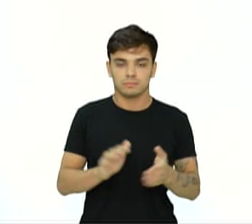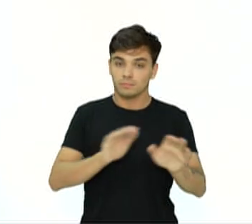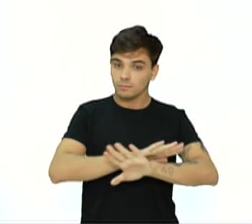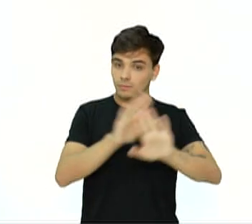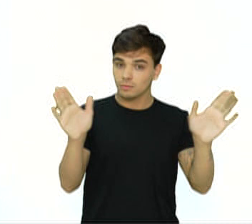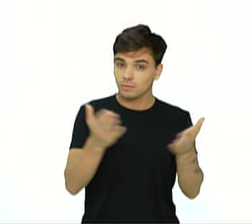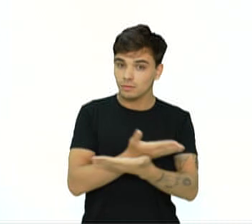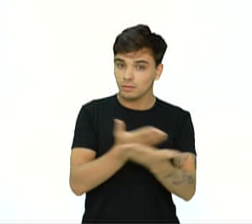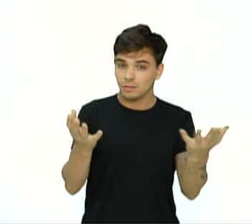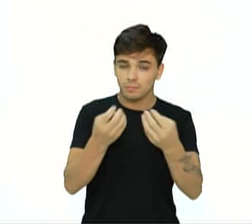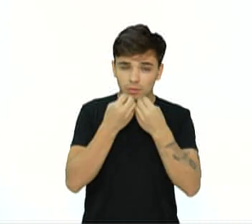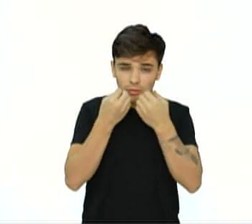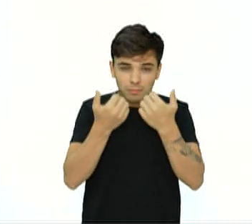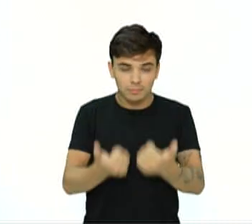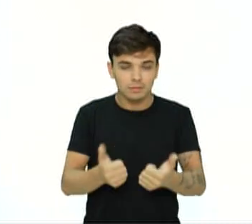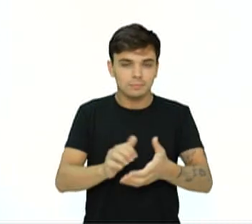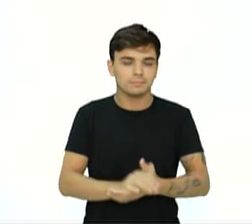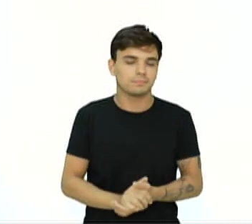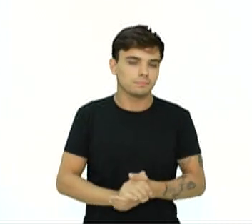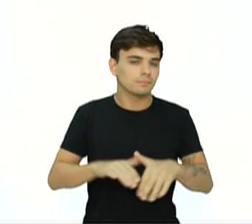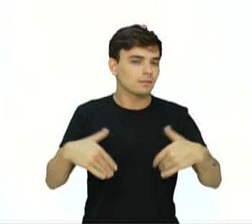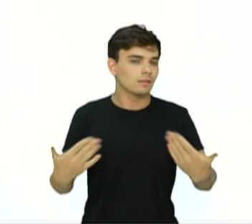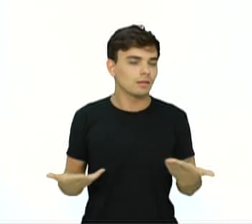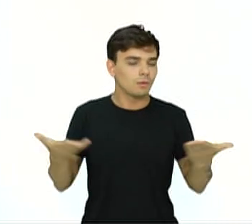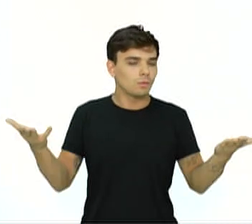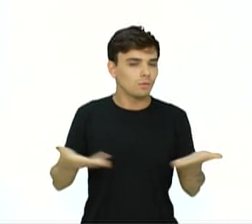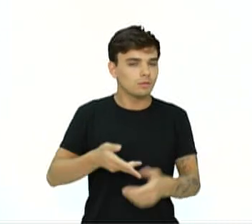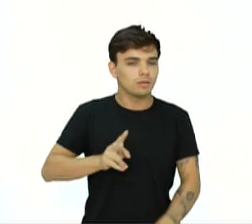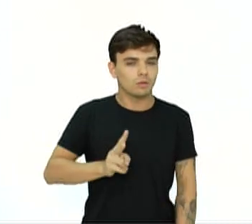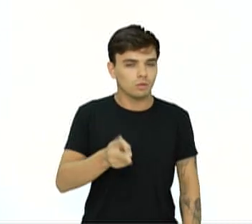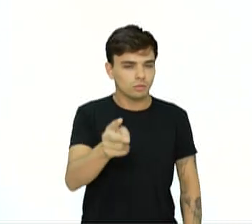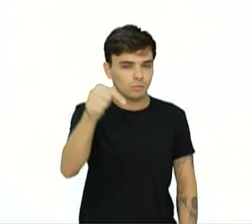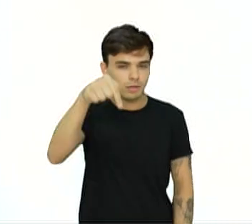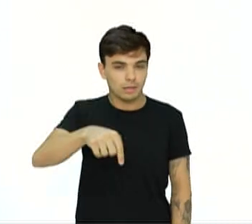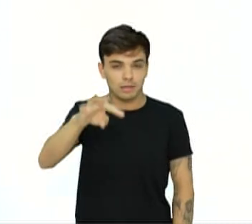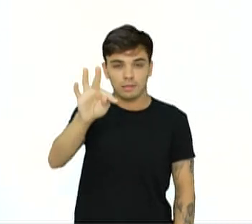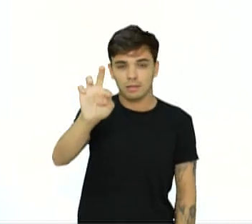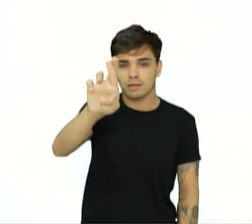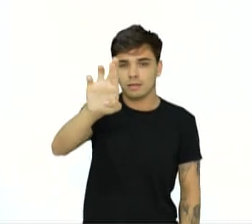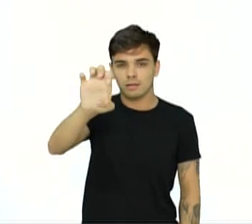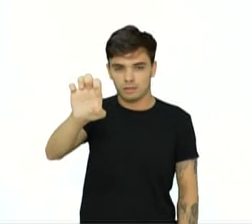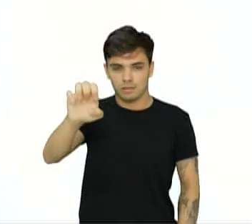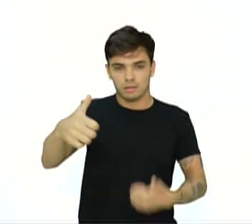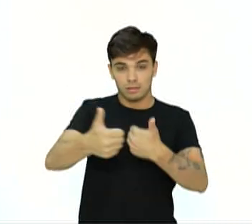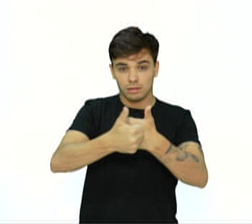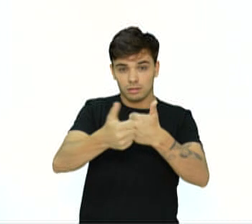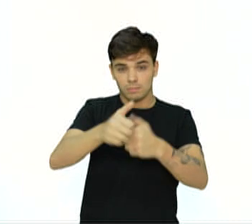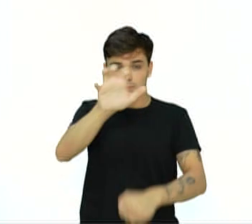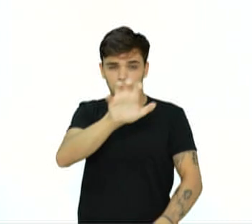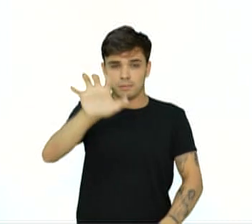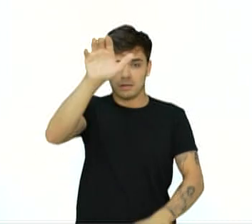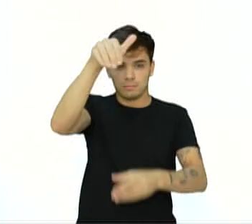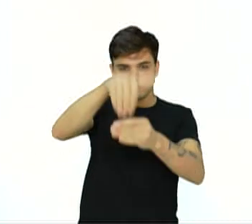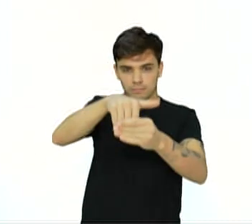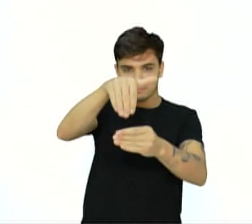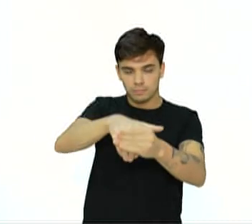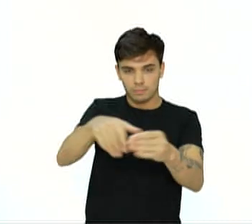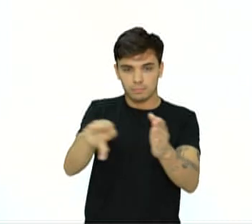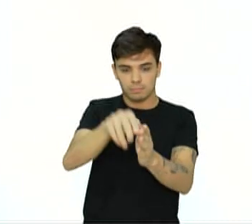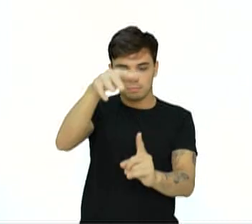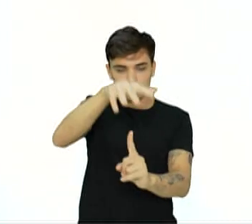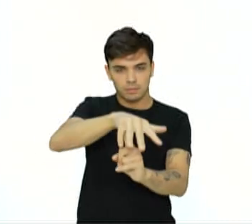Olá pessoal, tudo bom? Bom, hoje a gente continua aqui no TRE, o Tribunal Regional Eleitoral